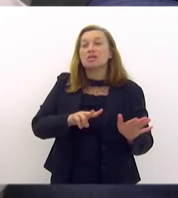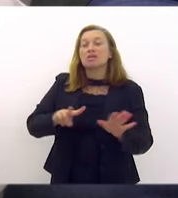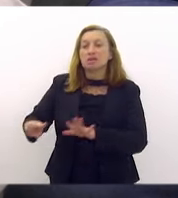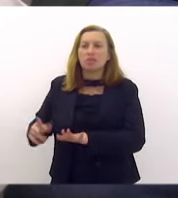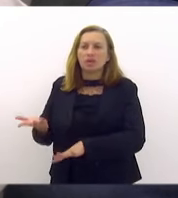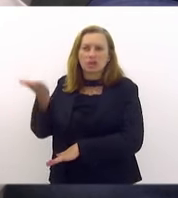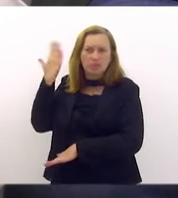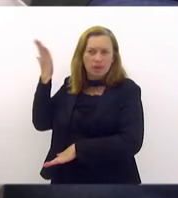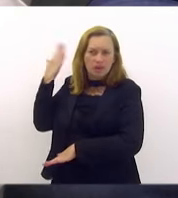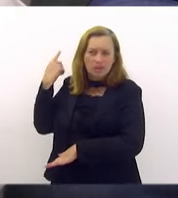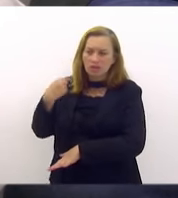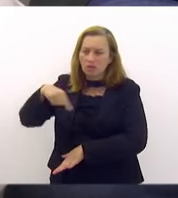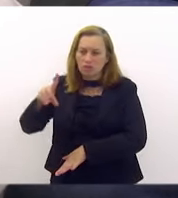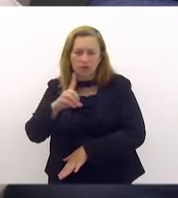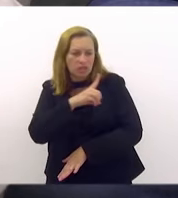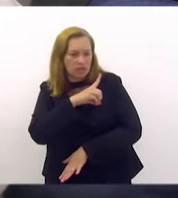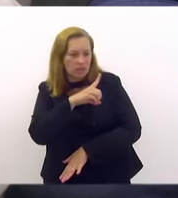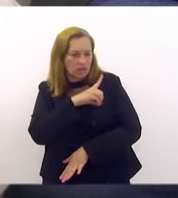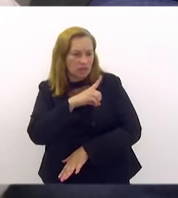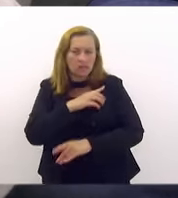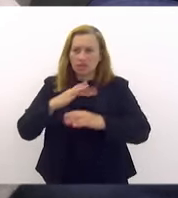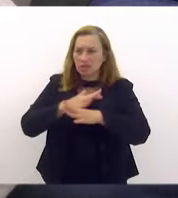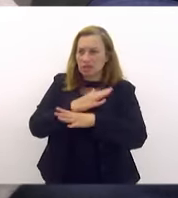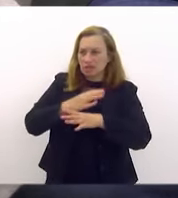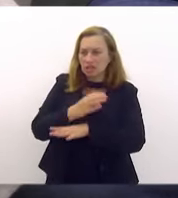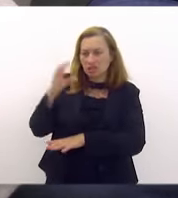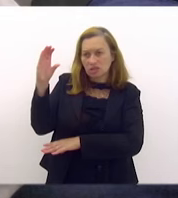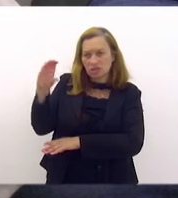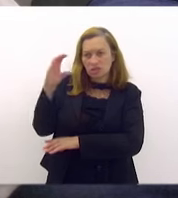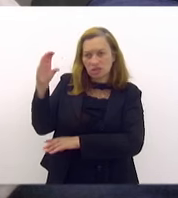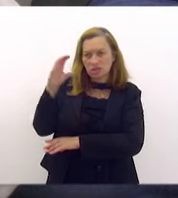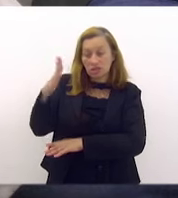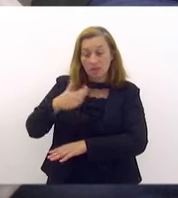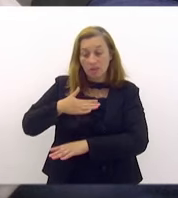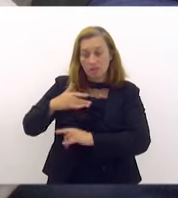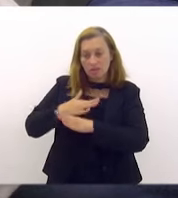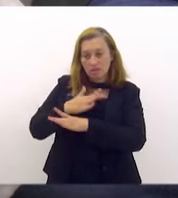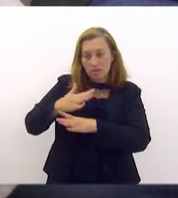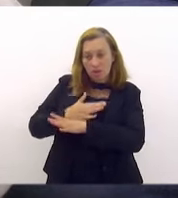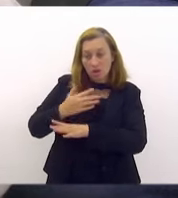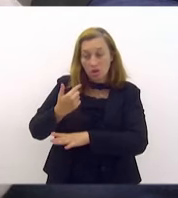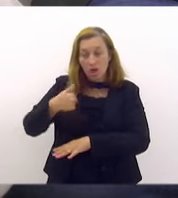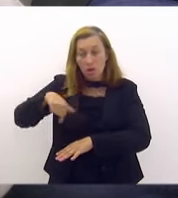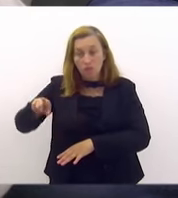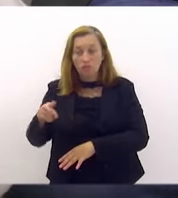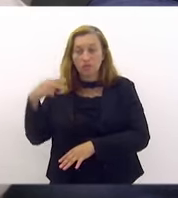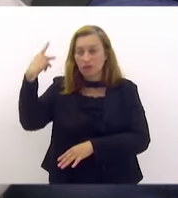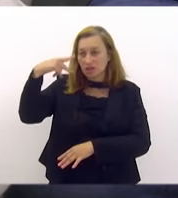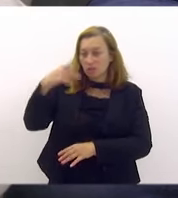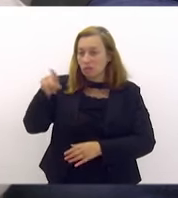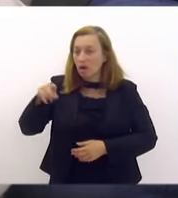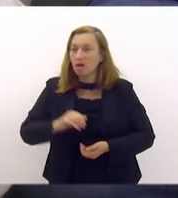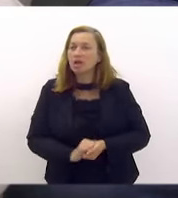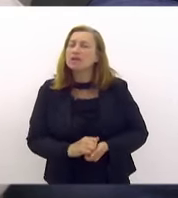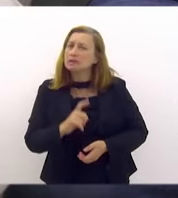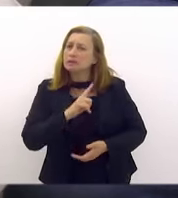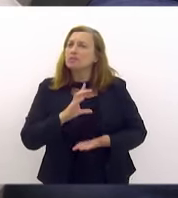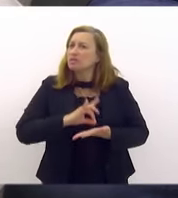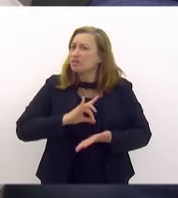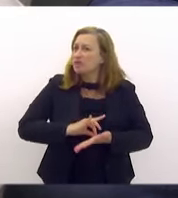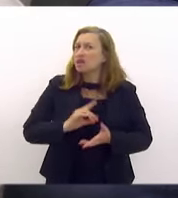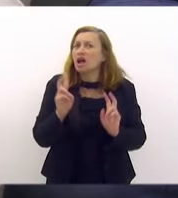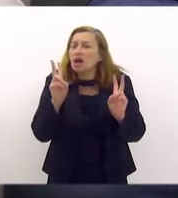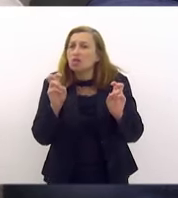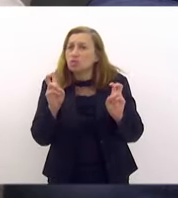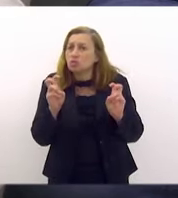numa delegacia lá da cidade de Niterói da minha cidade onde eu fui vereadora e que teve na verdade casos